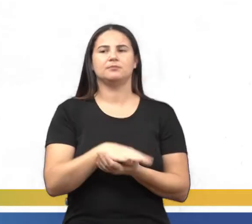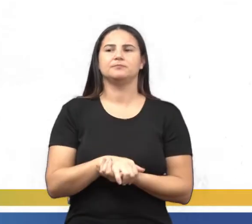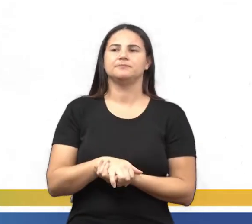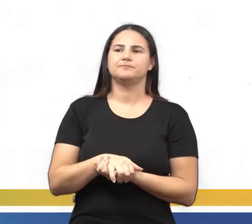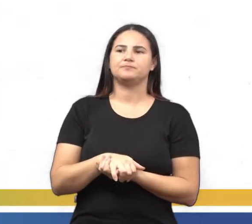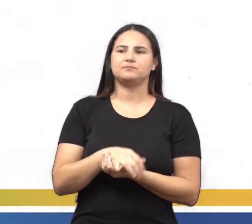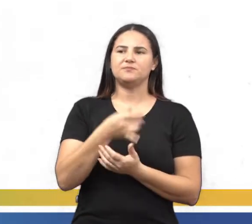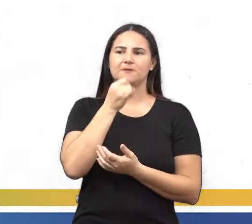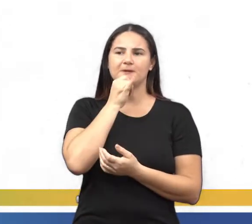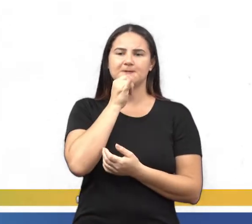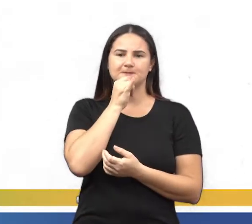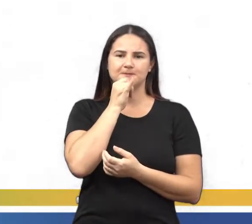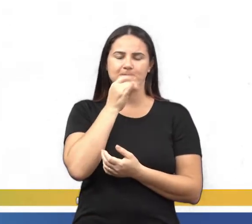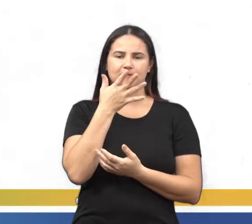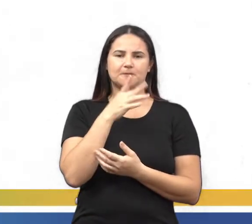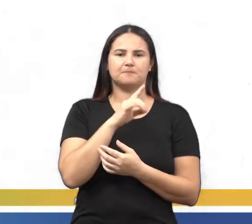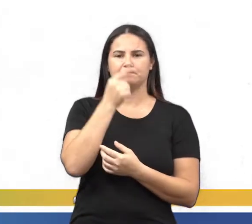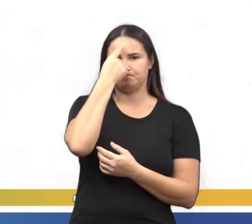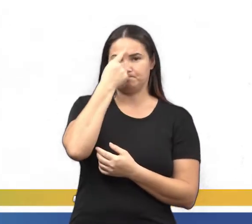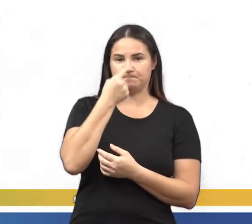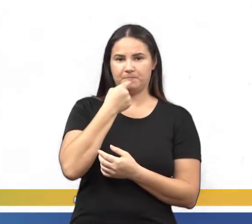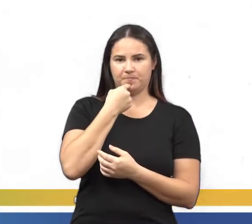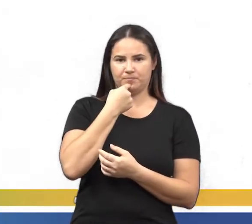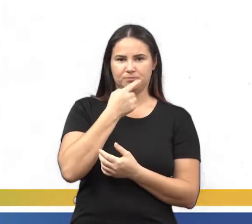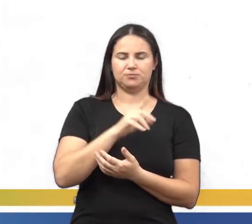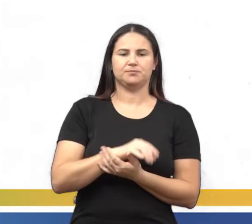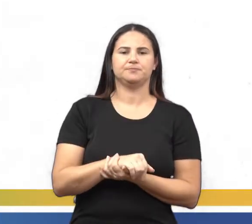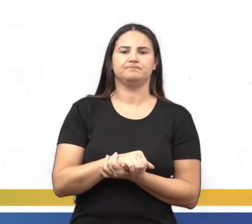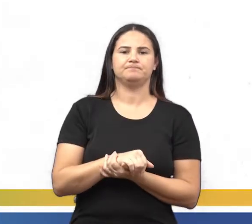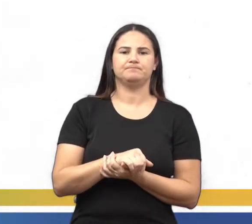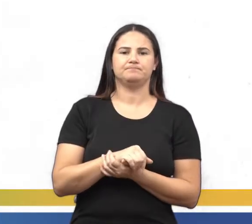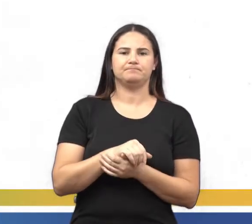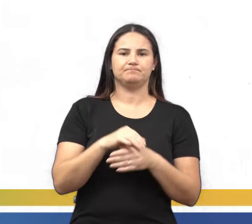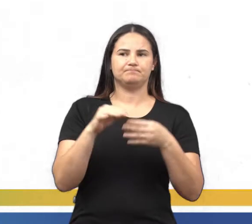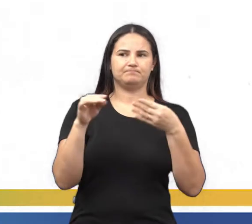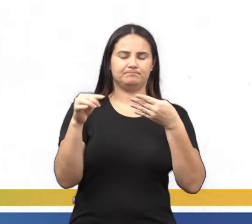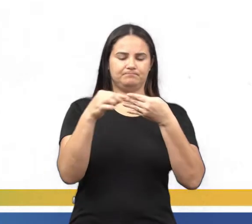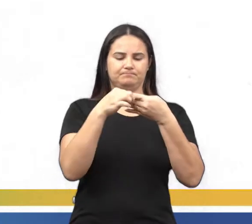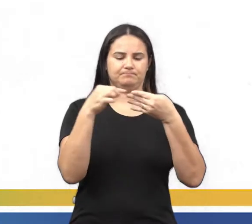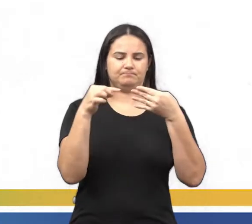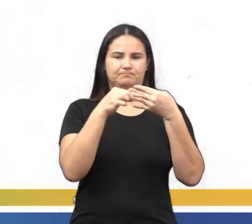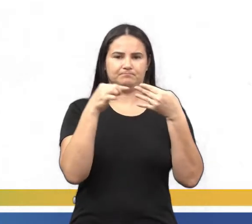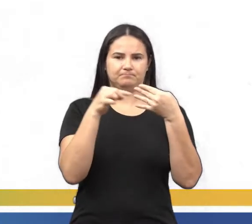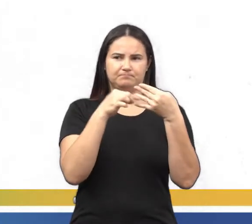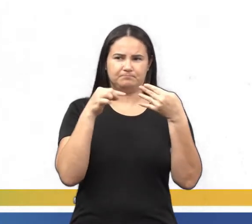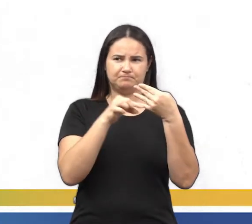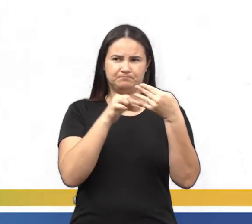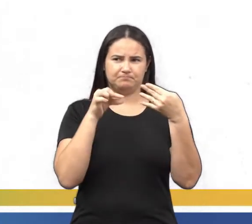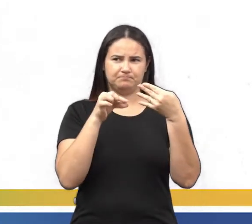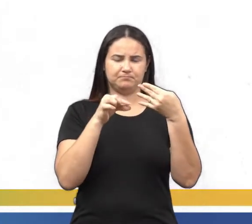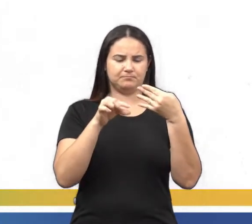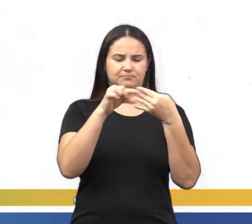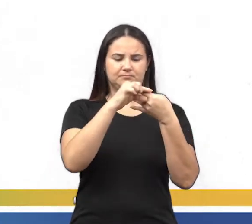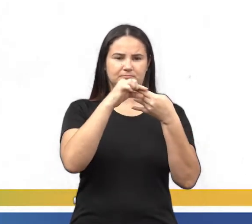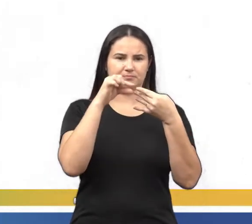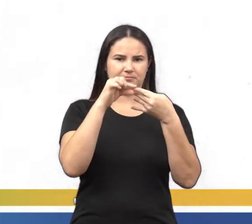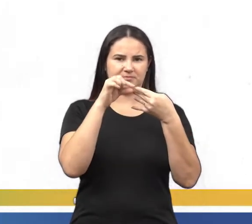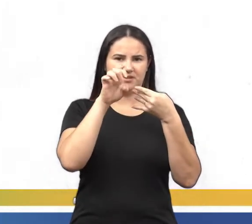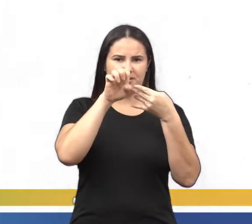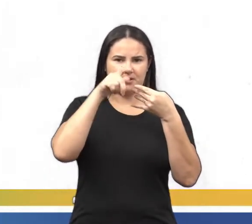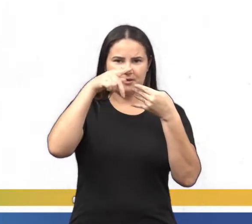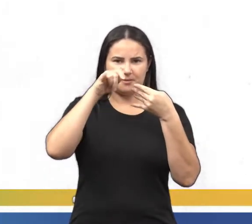exemplo para vocês aqui de uma imagem. Observem, ó. Epiderme, derme e hipoderme. É uma